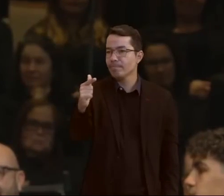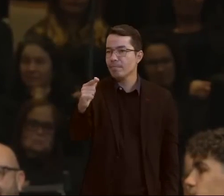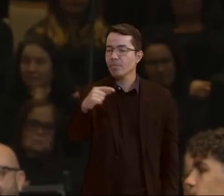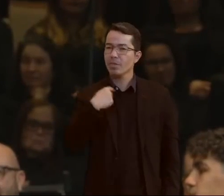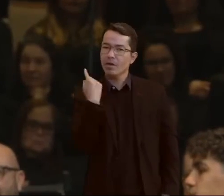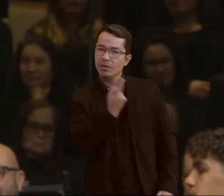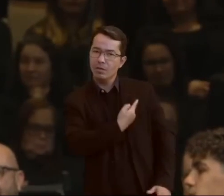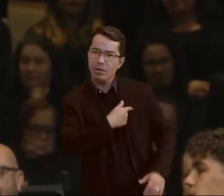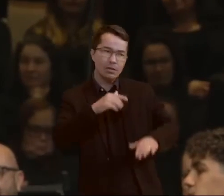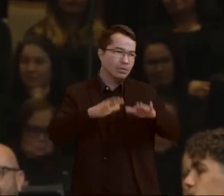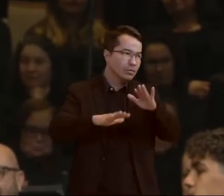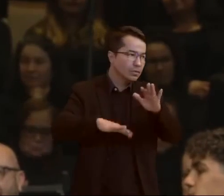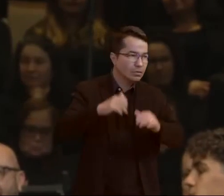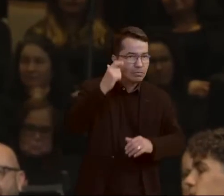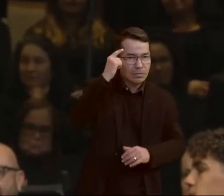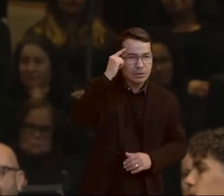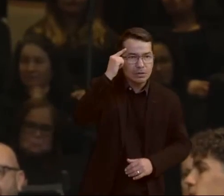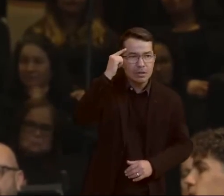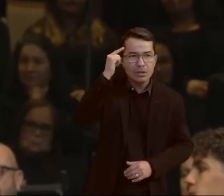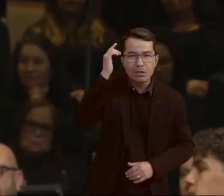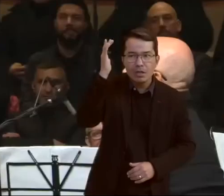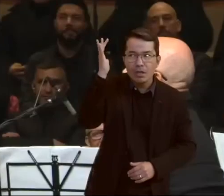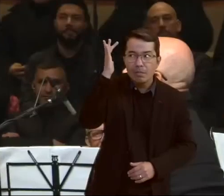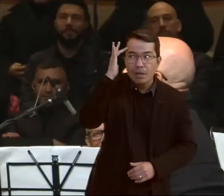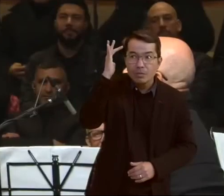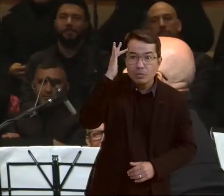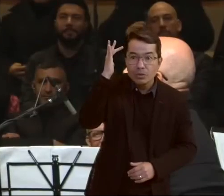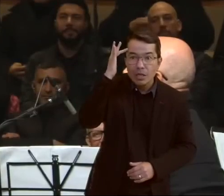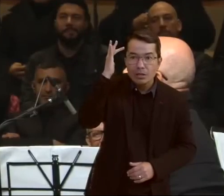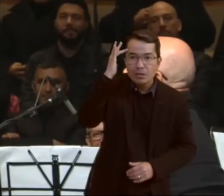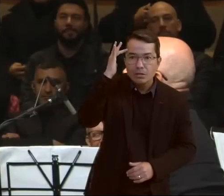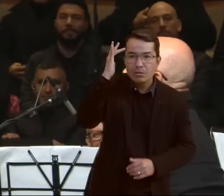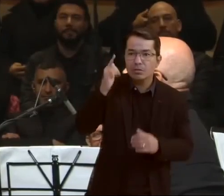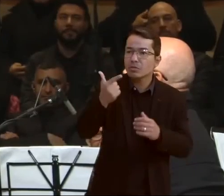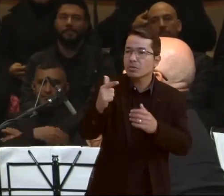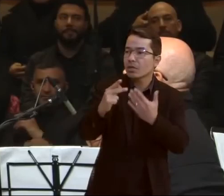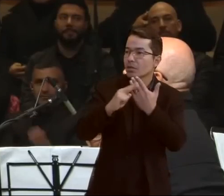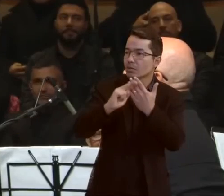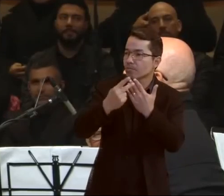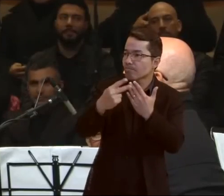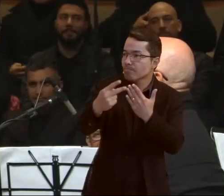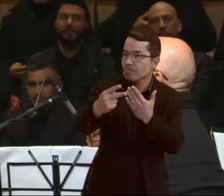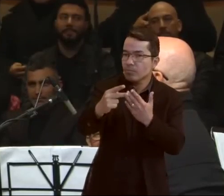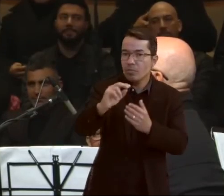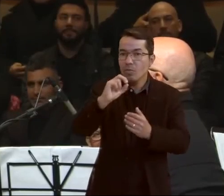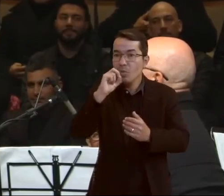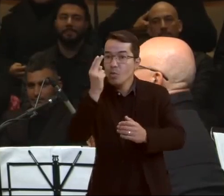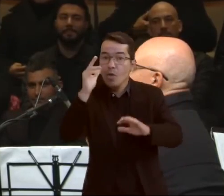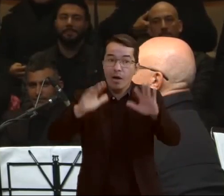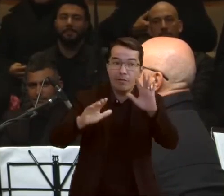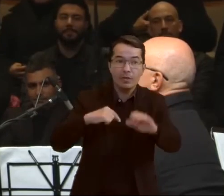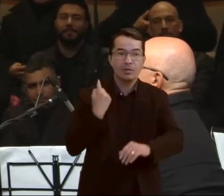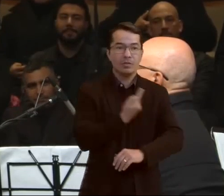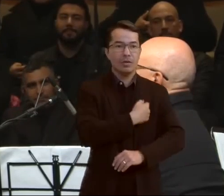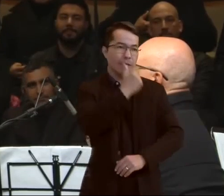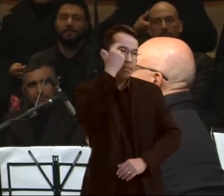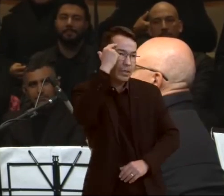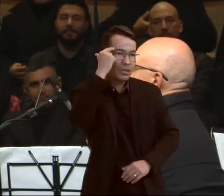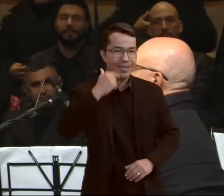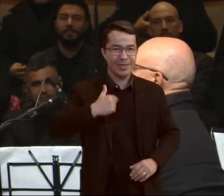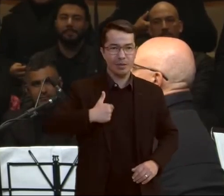têm consequências na vida. Ou então achar que a gente é tão bom,